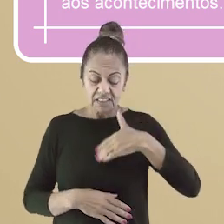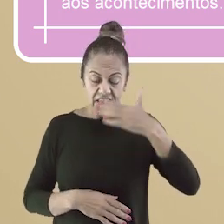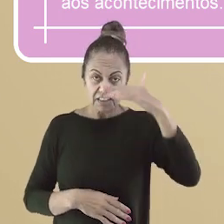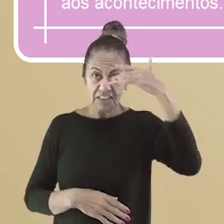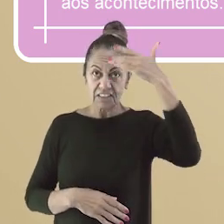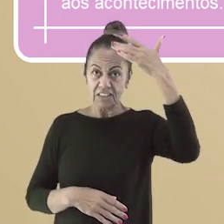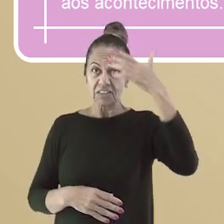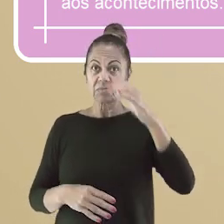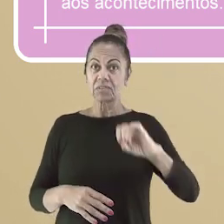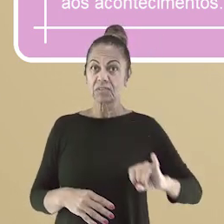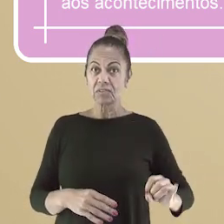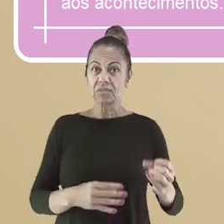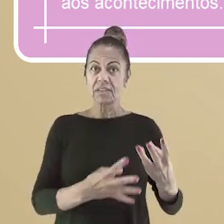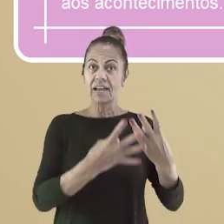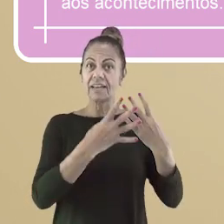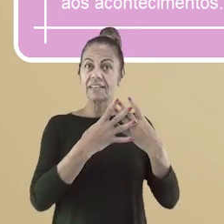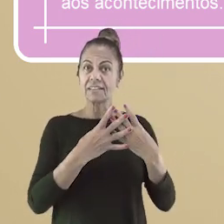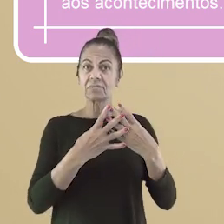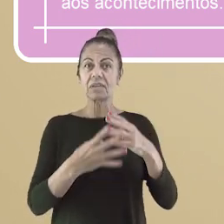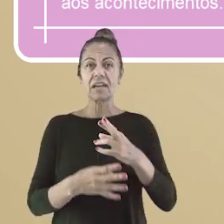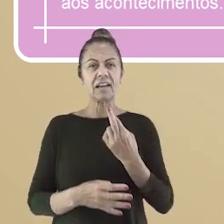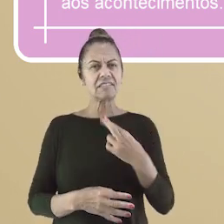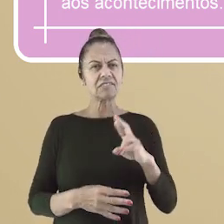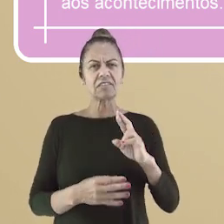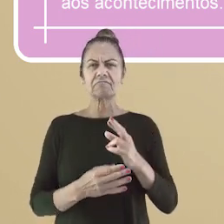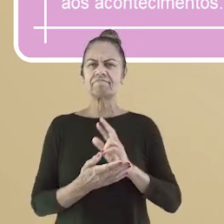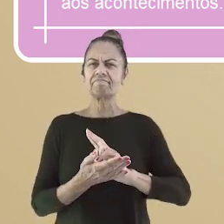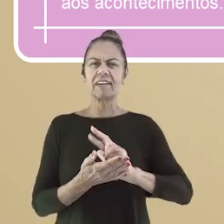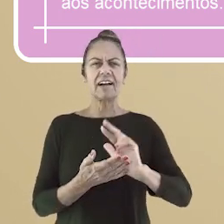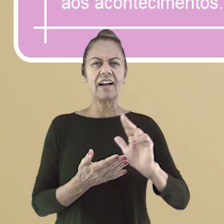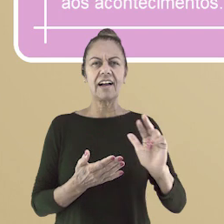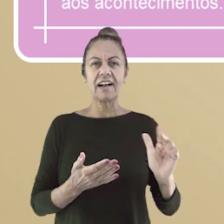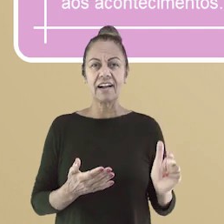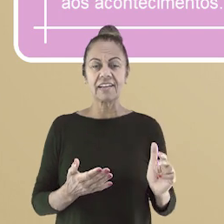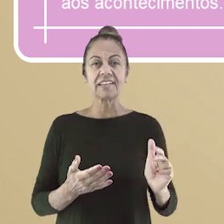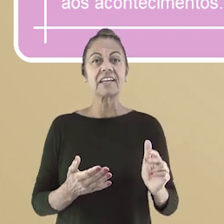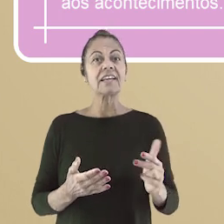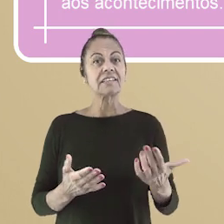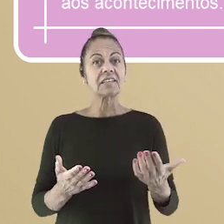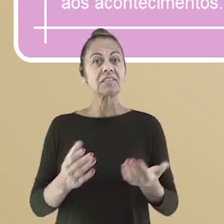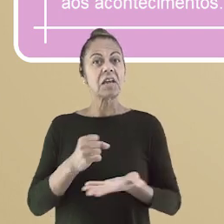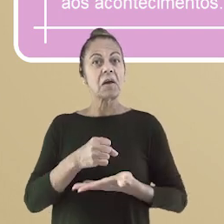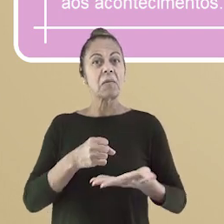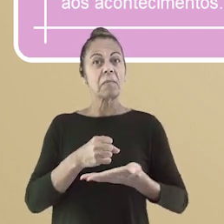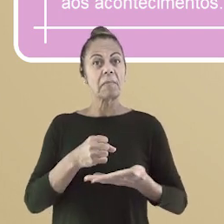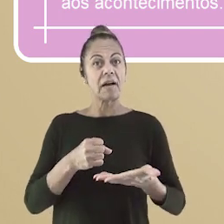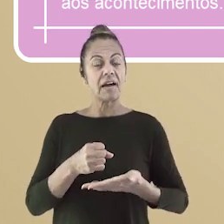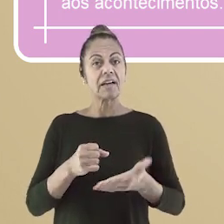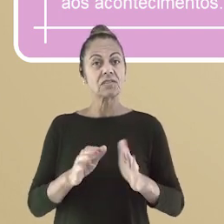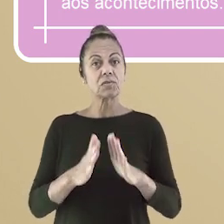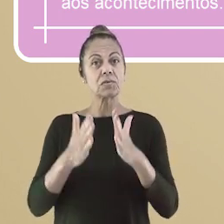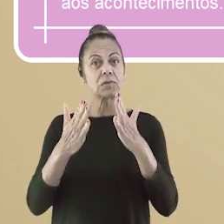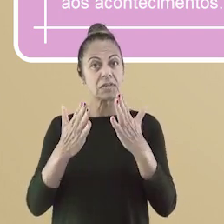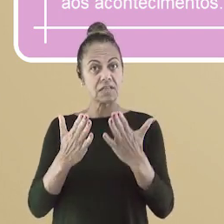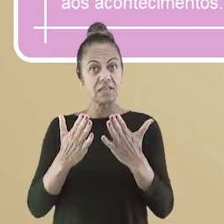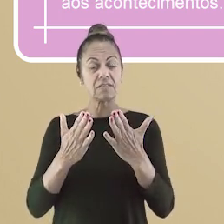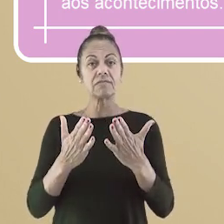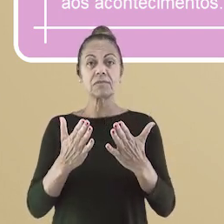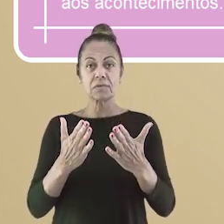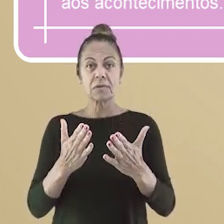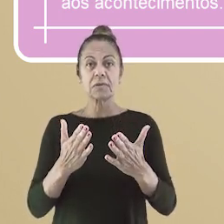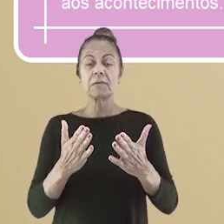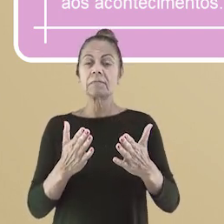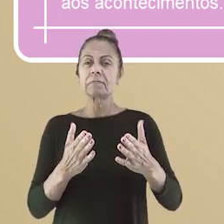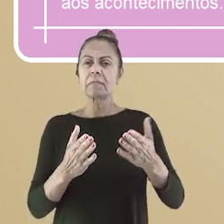outras religiões. Usamos como base para o nosso estudo o livro Ensino Religioso, Passado, Presente e Fé,